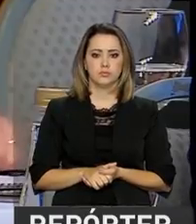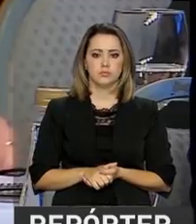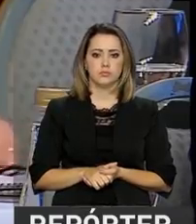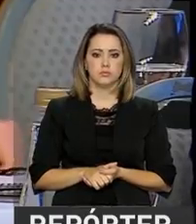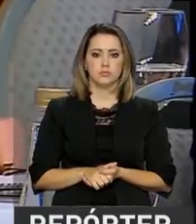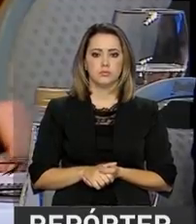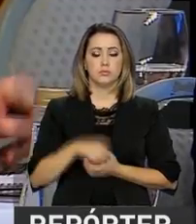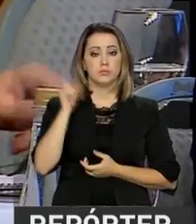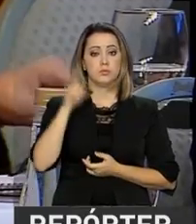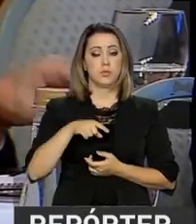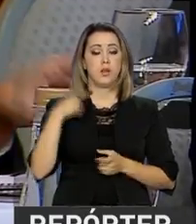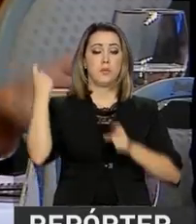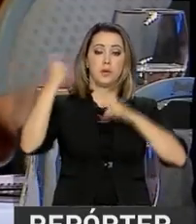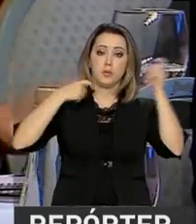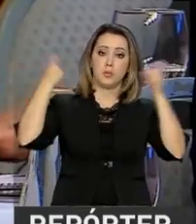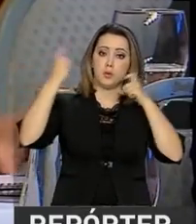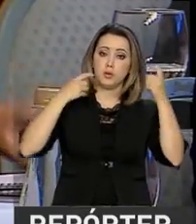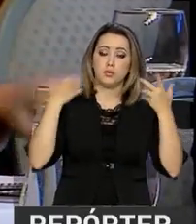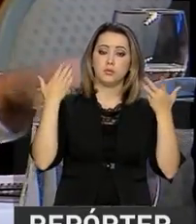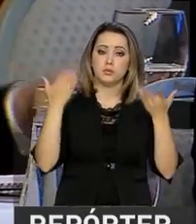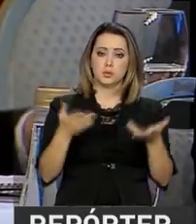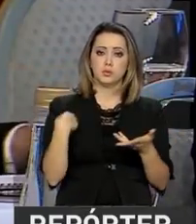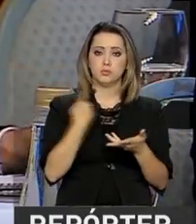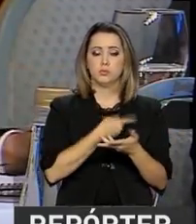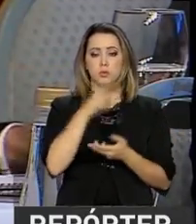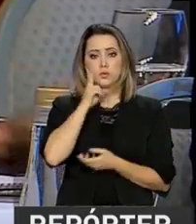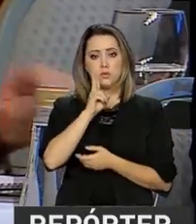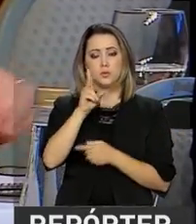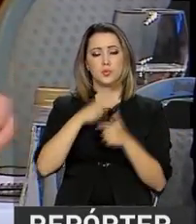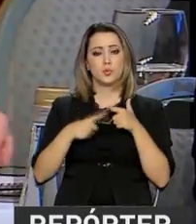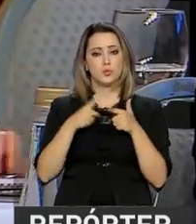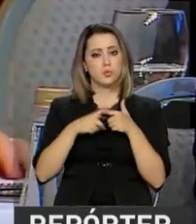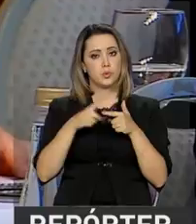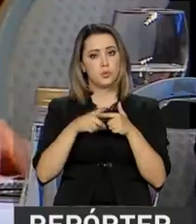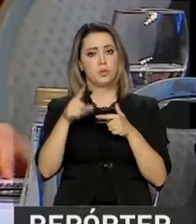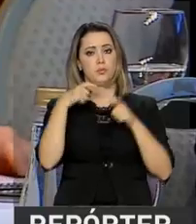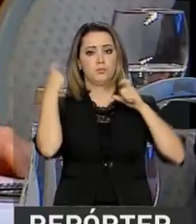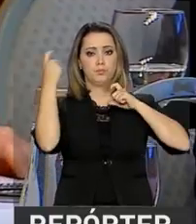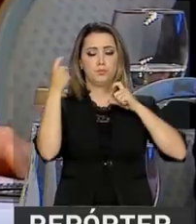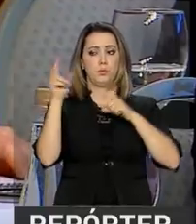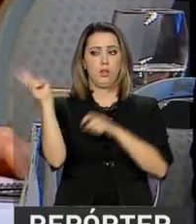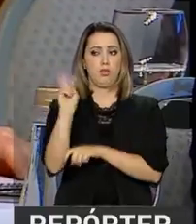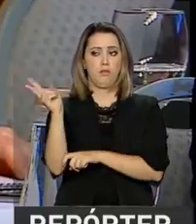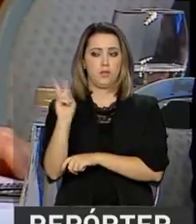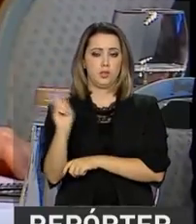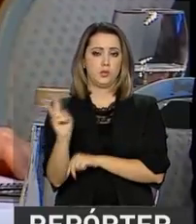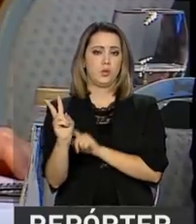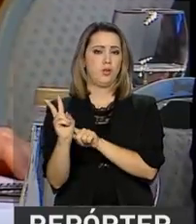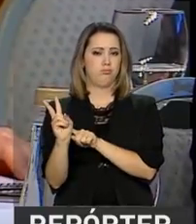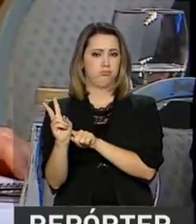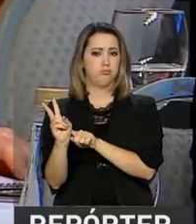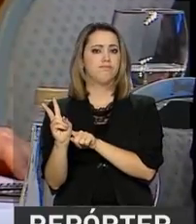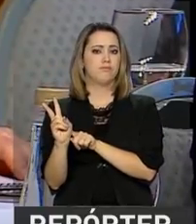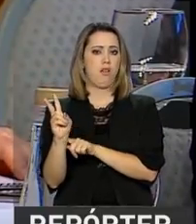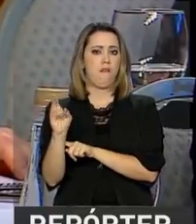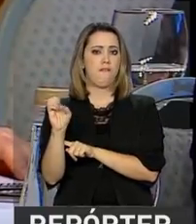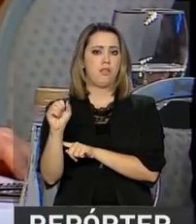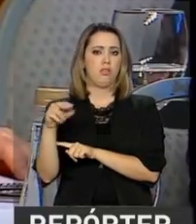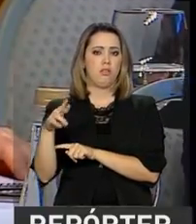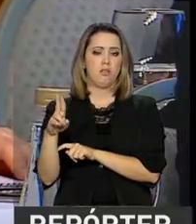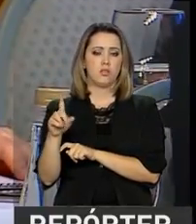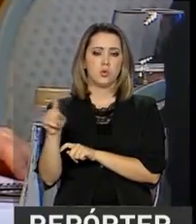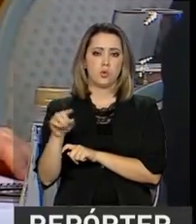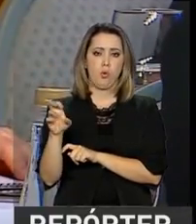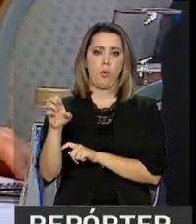É com grande preocupação que acompanhamos a situação na Venezuela. Somos profundamente